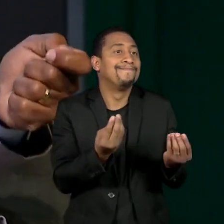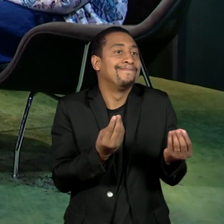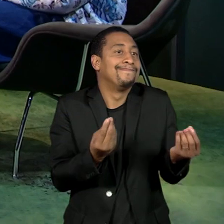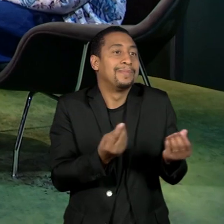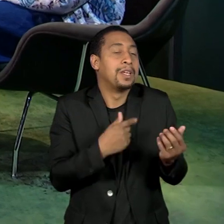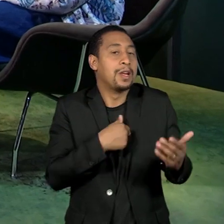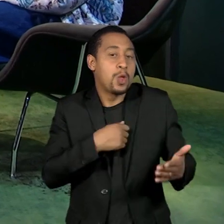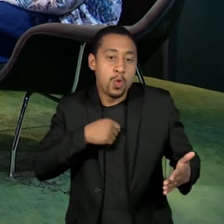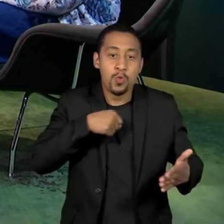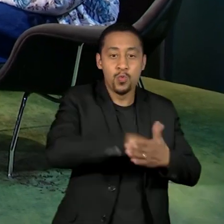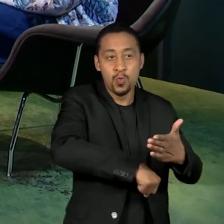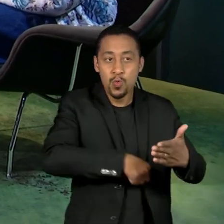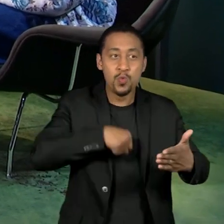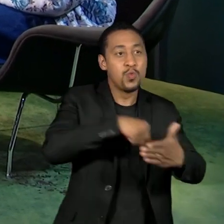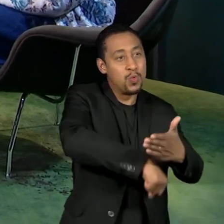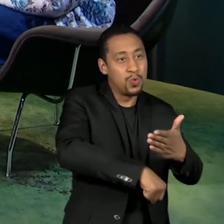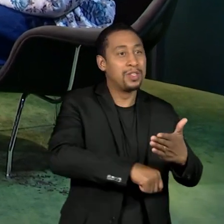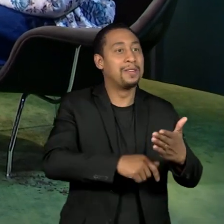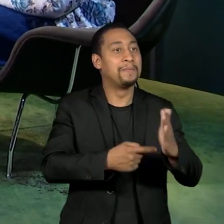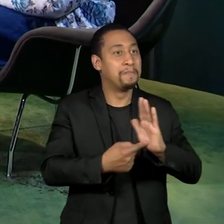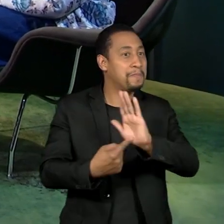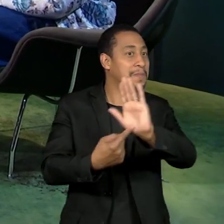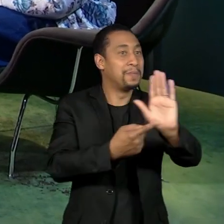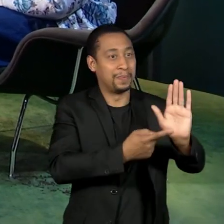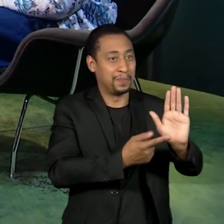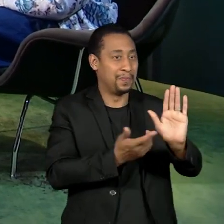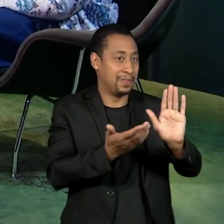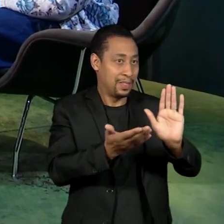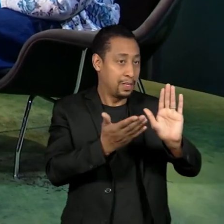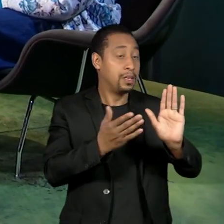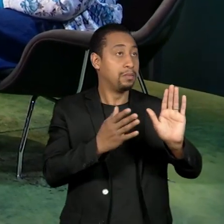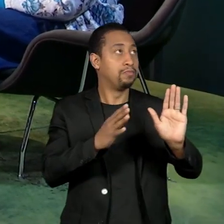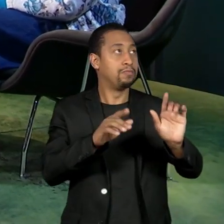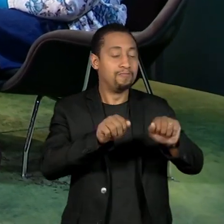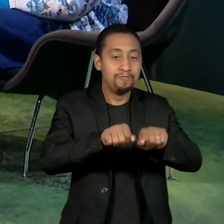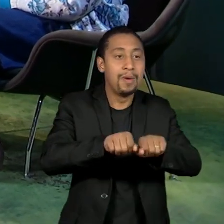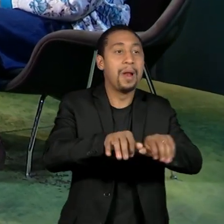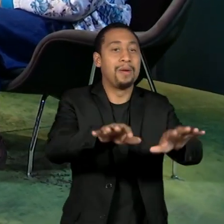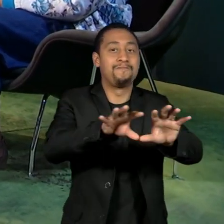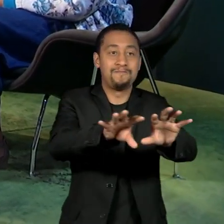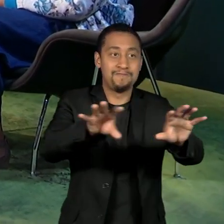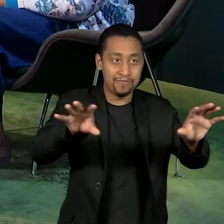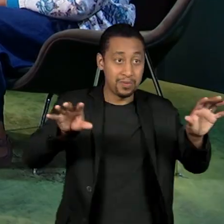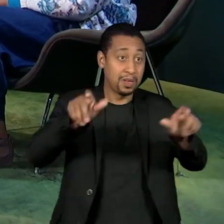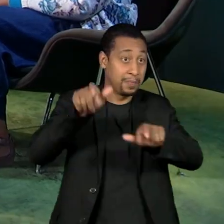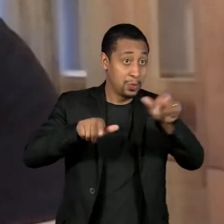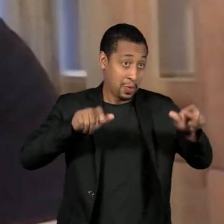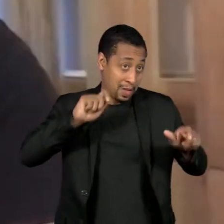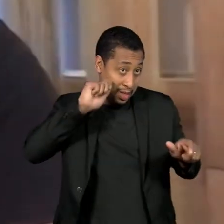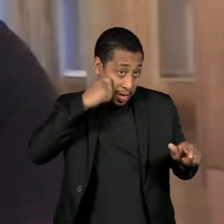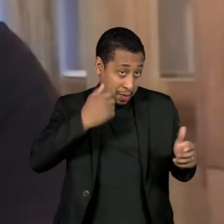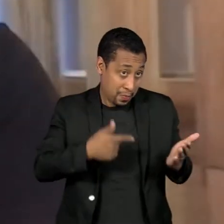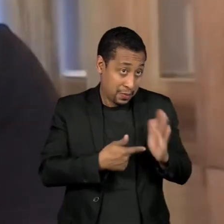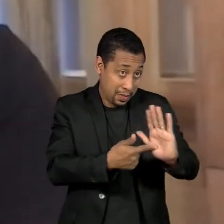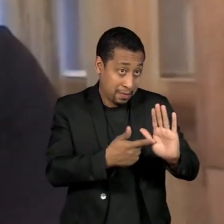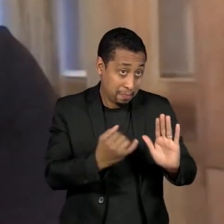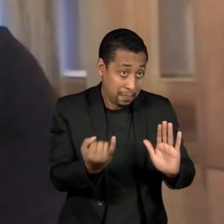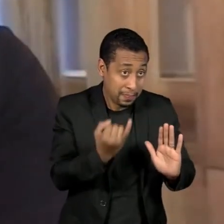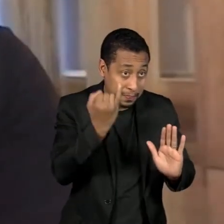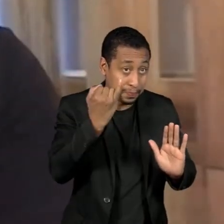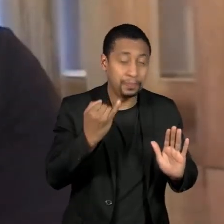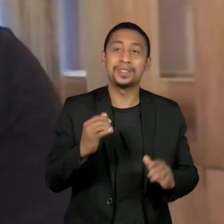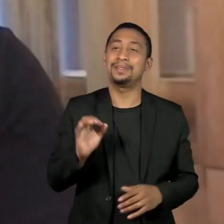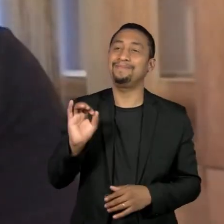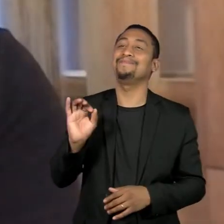nossa luta de apresentar e publicizar o negro na sua inteireza? Sim, eu estava aqui